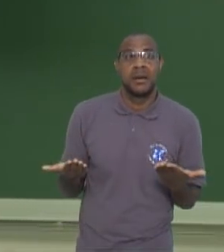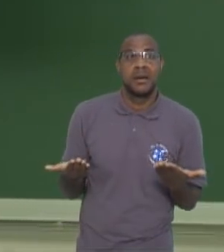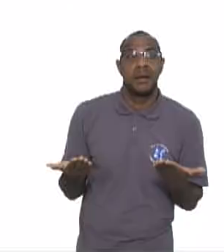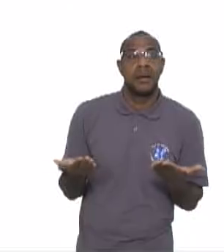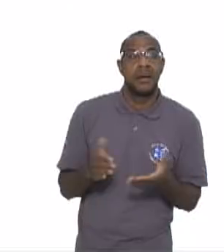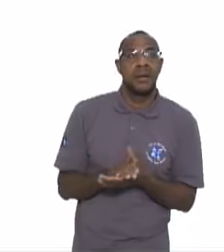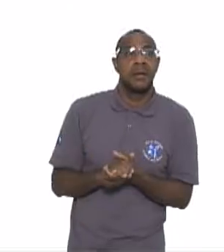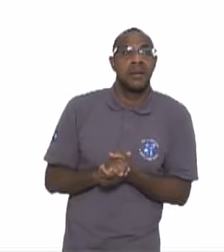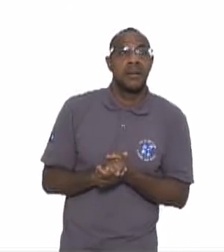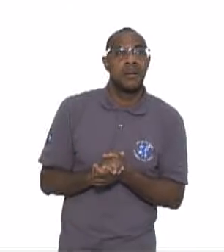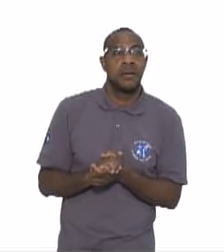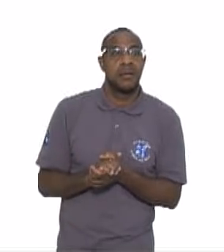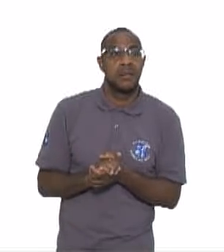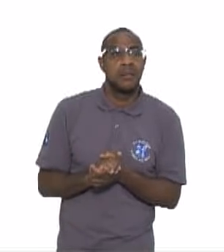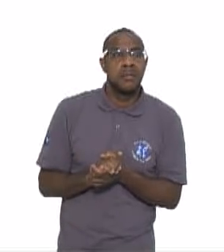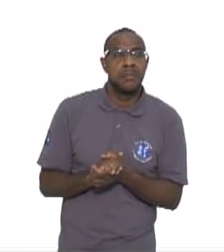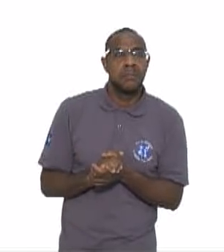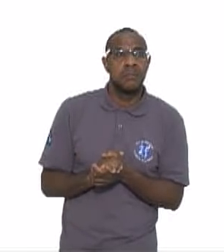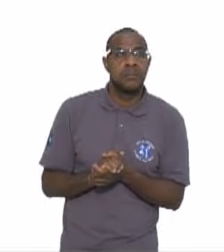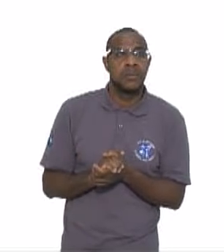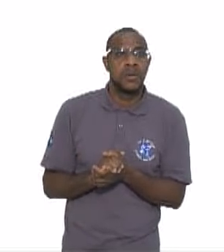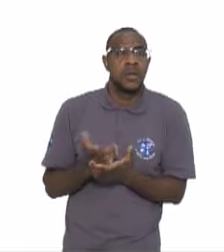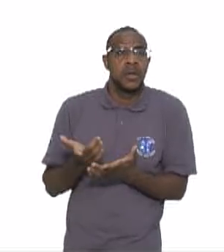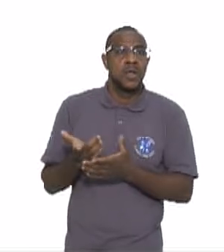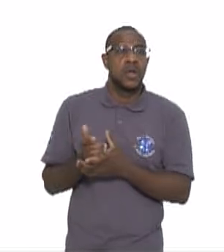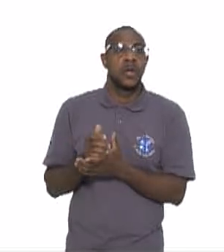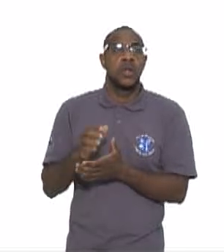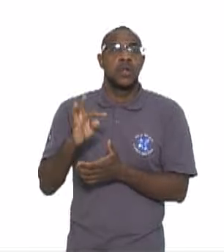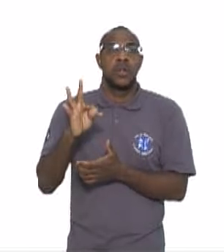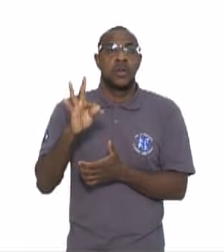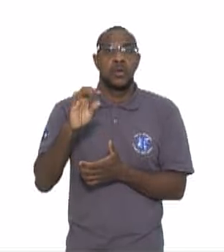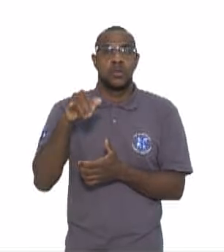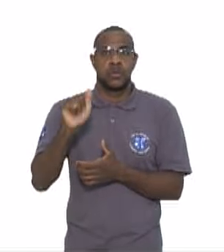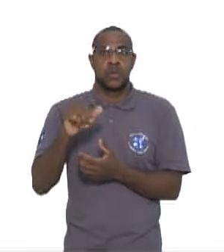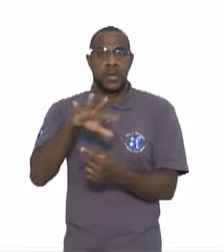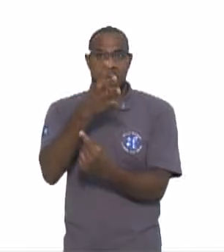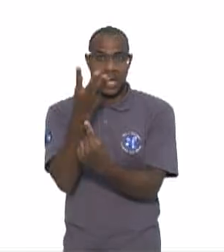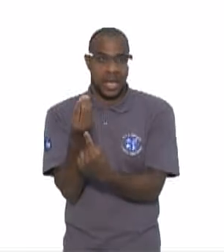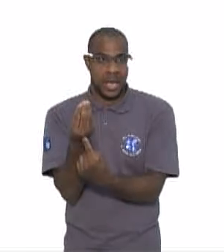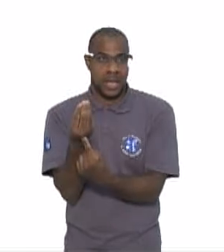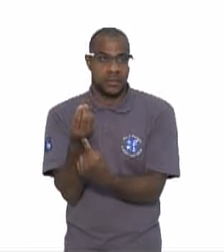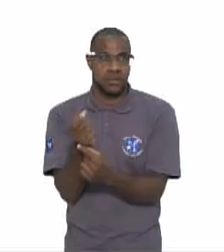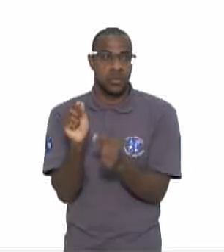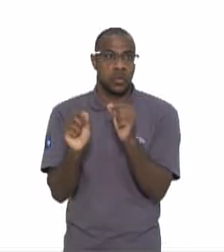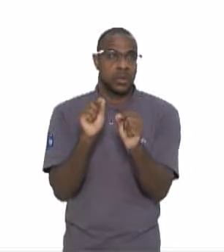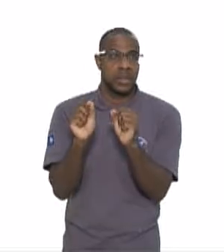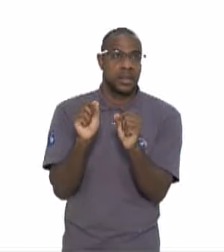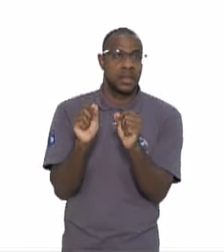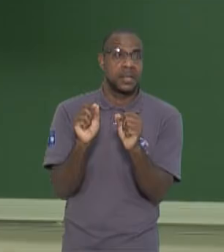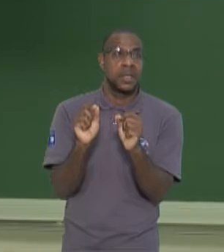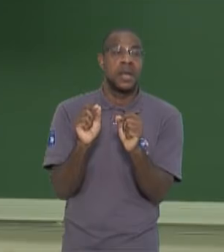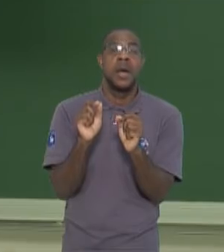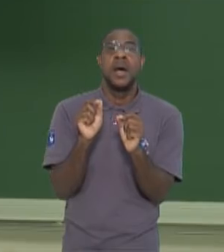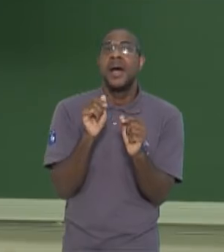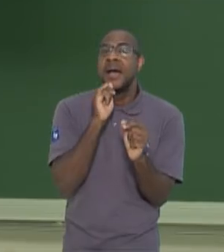Diferente dos action figures, os toy art são customizados. Então, assim, vocês podem confundir com aquelas figuras